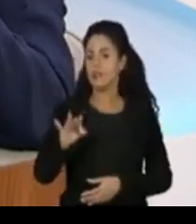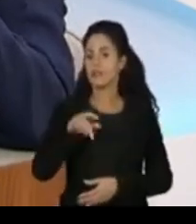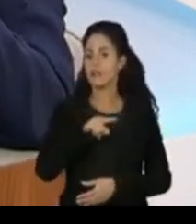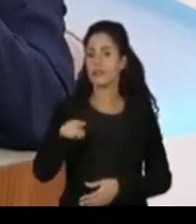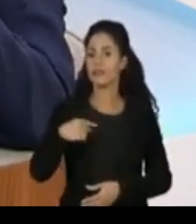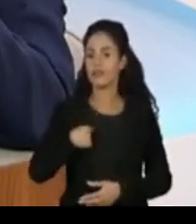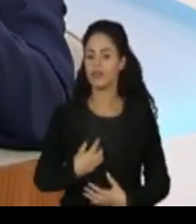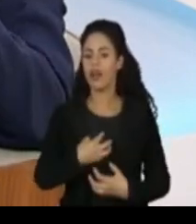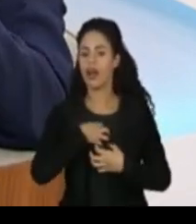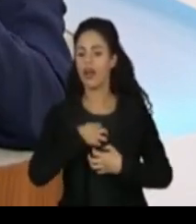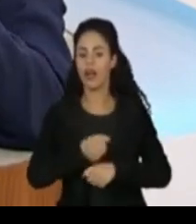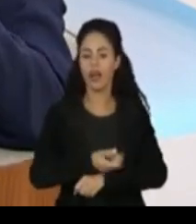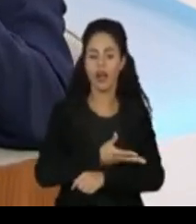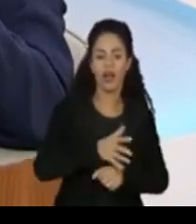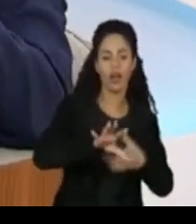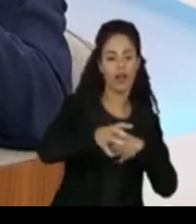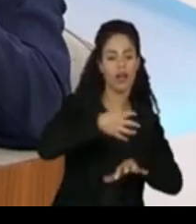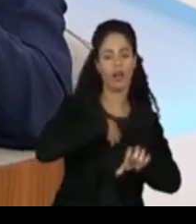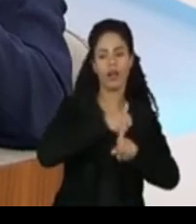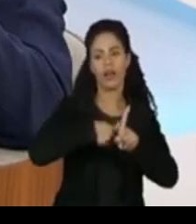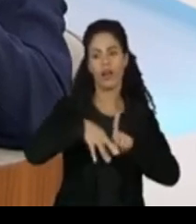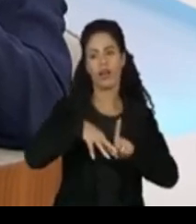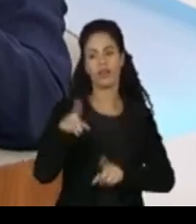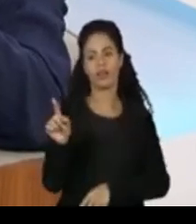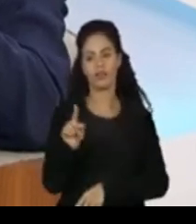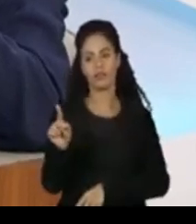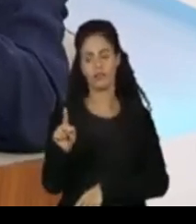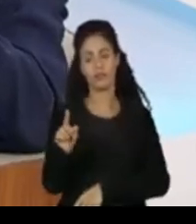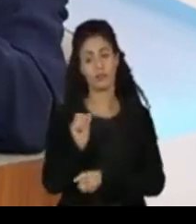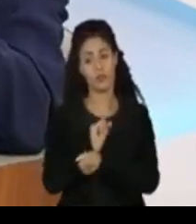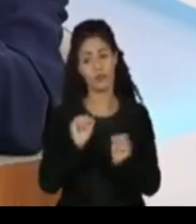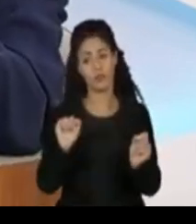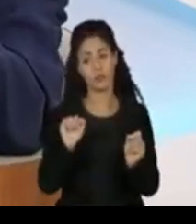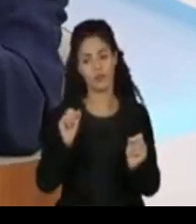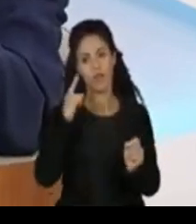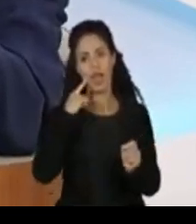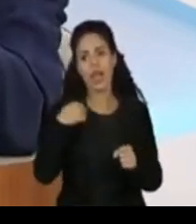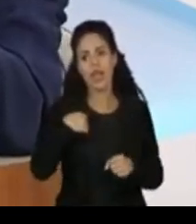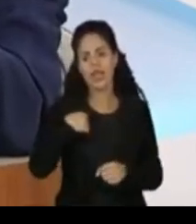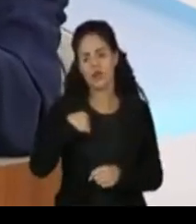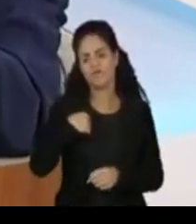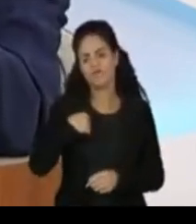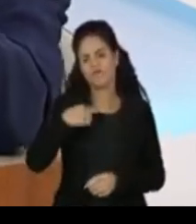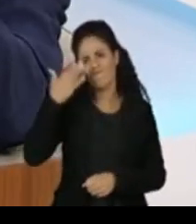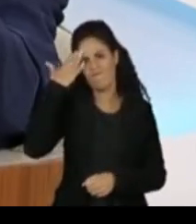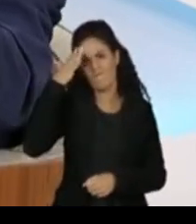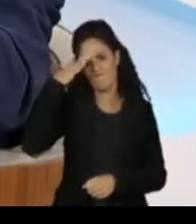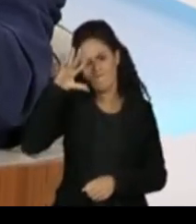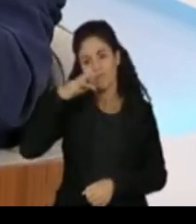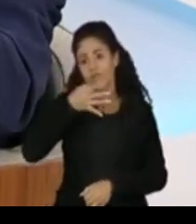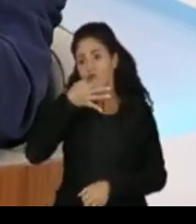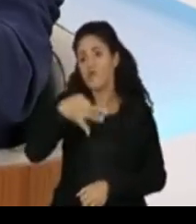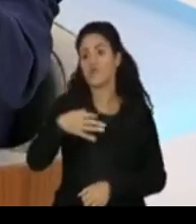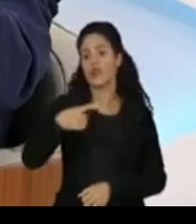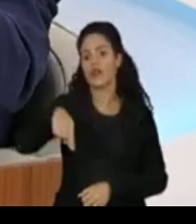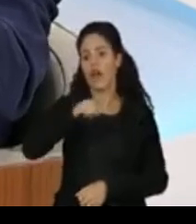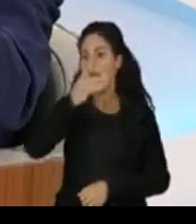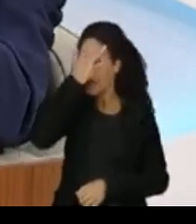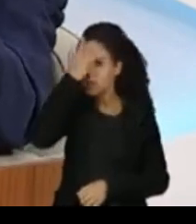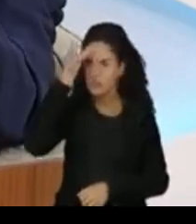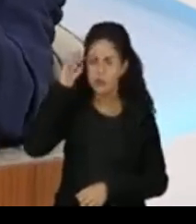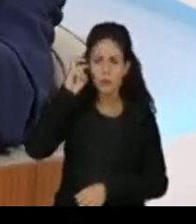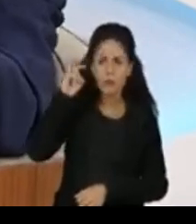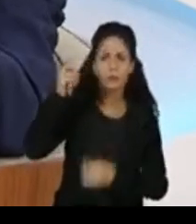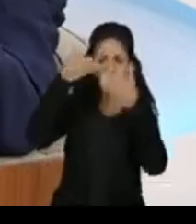do sentimento social e portanto como eu sou convencido de que as pessoas inteligentes